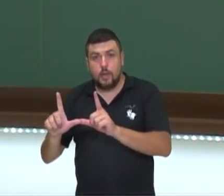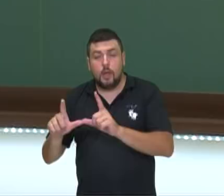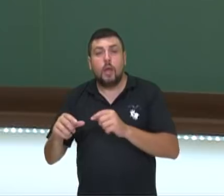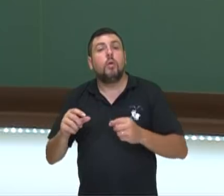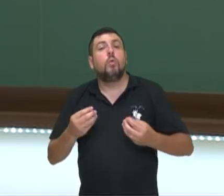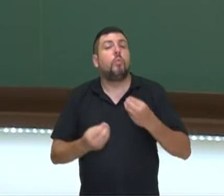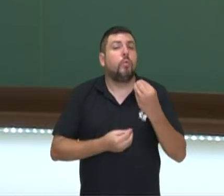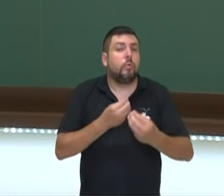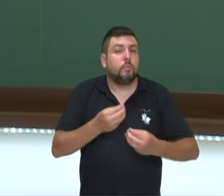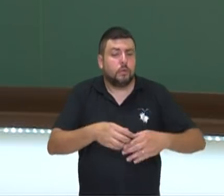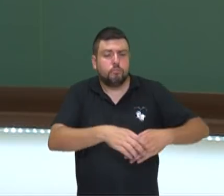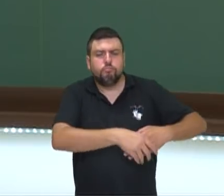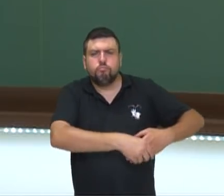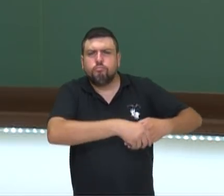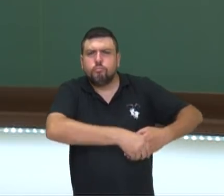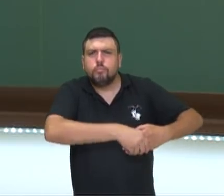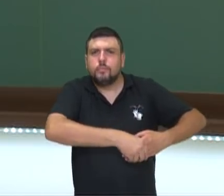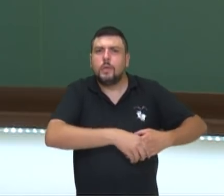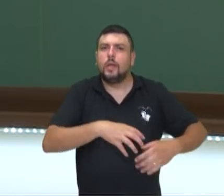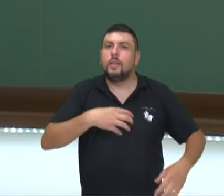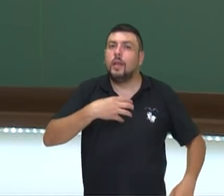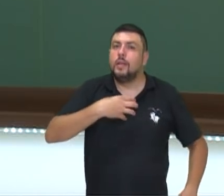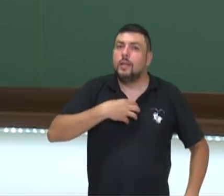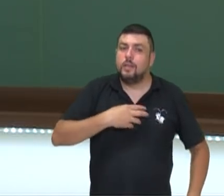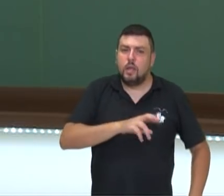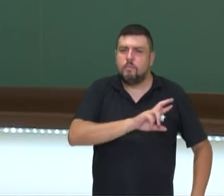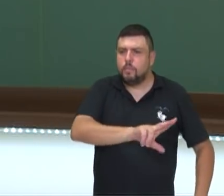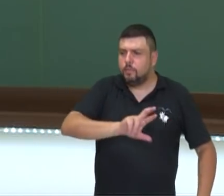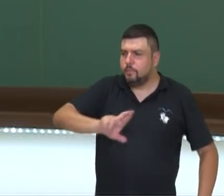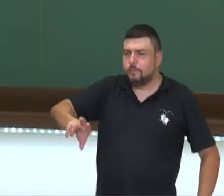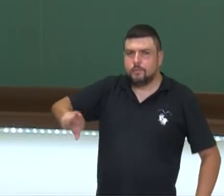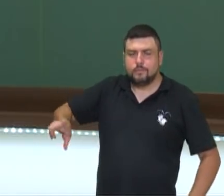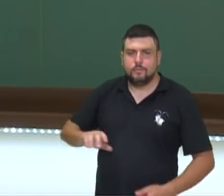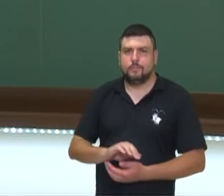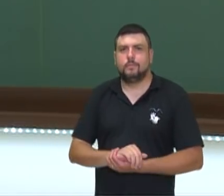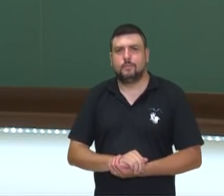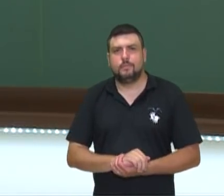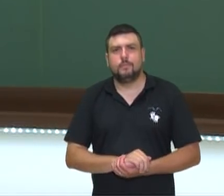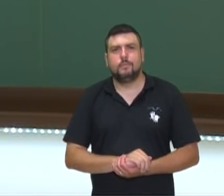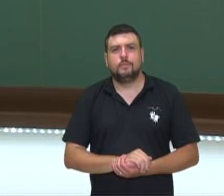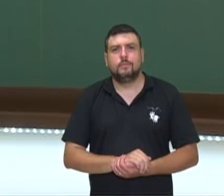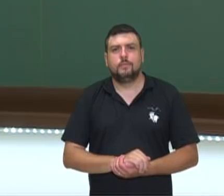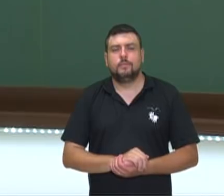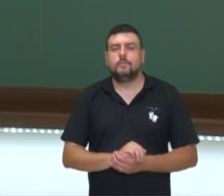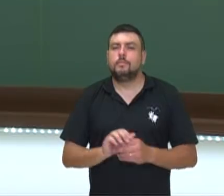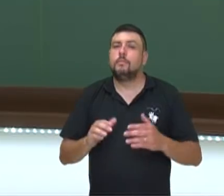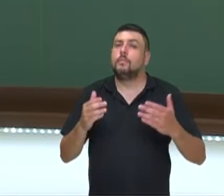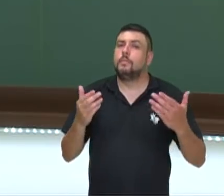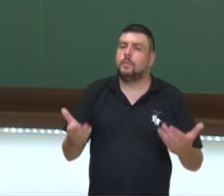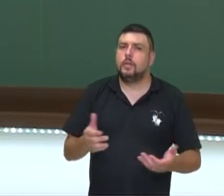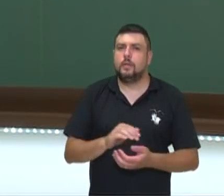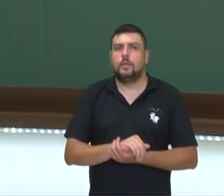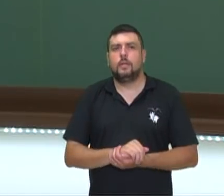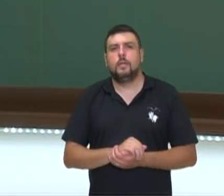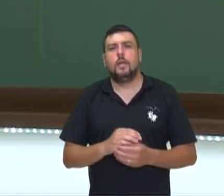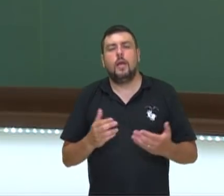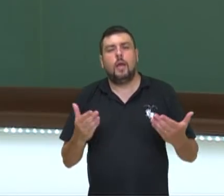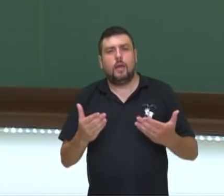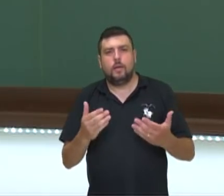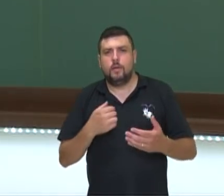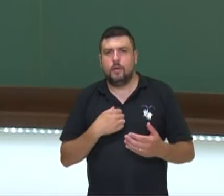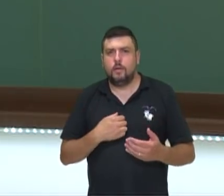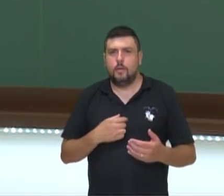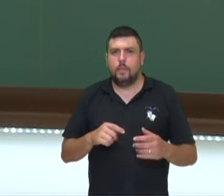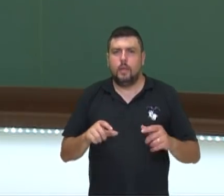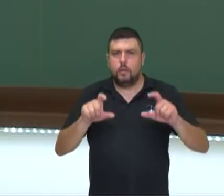jeitos diferentes, ok? Como vocês podem observar. Sendo assim, eu tenho aqui, olha, a tirinha